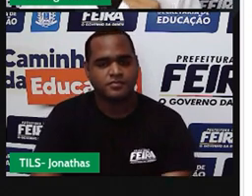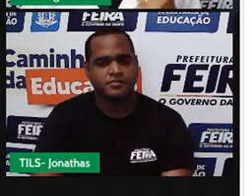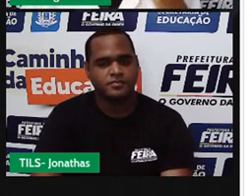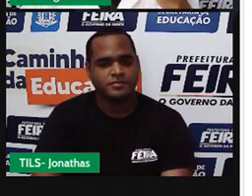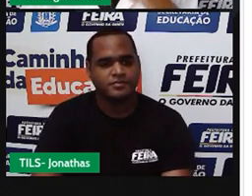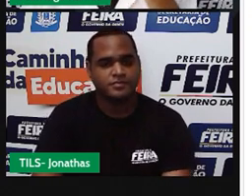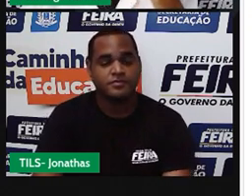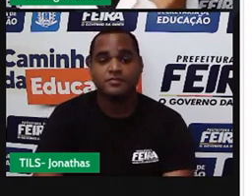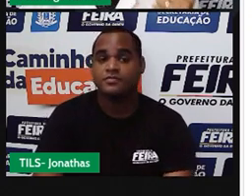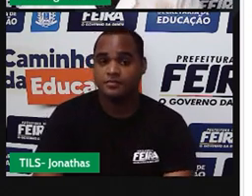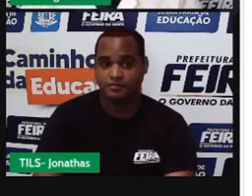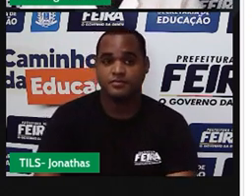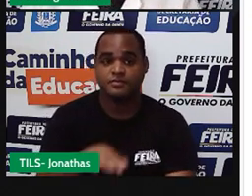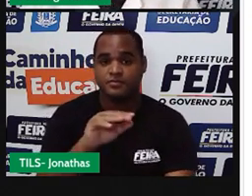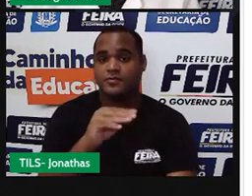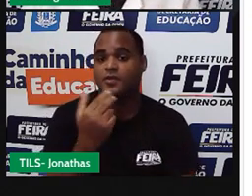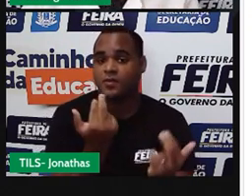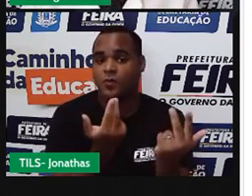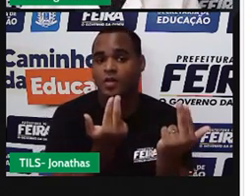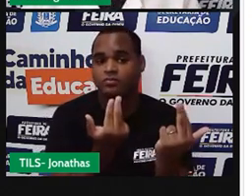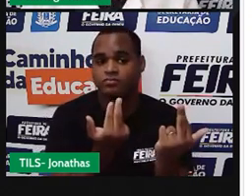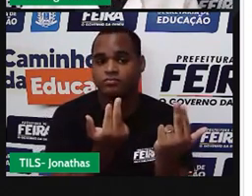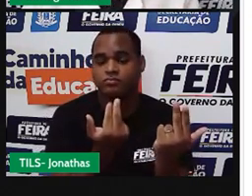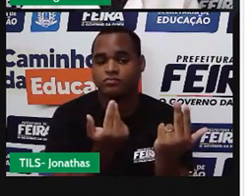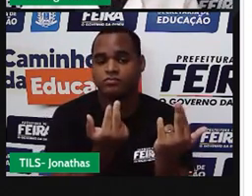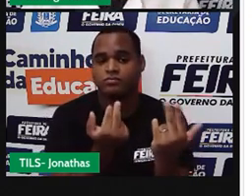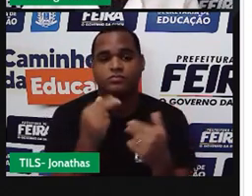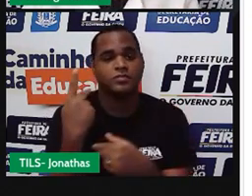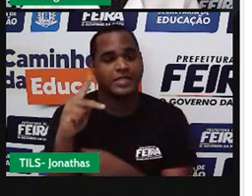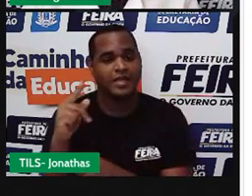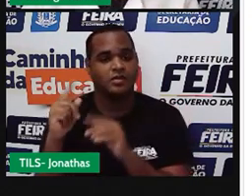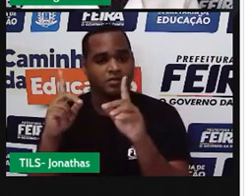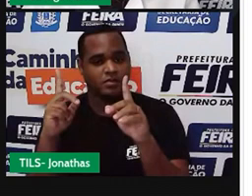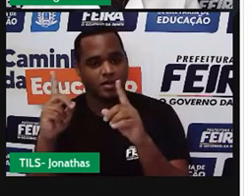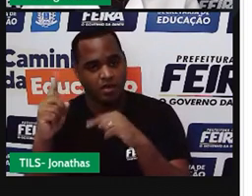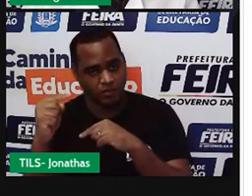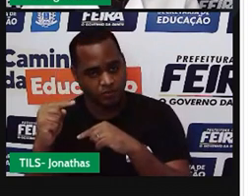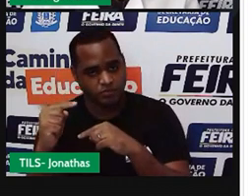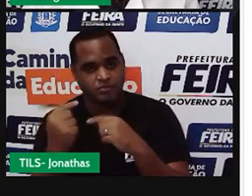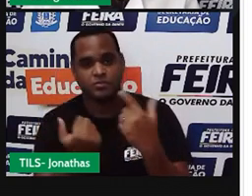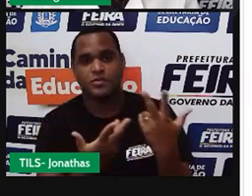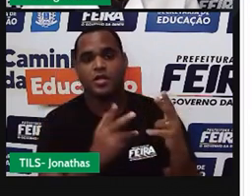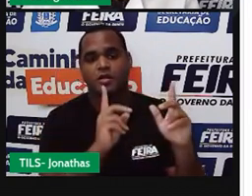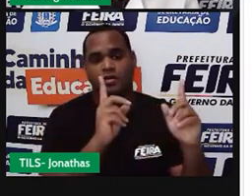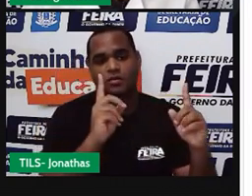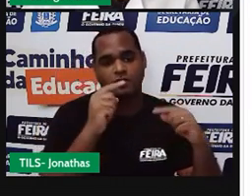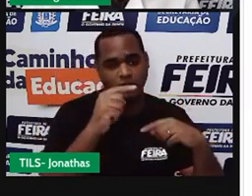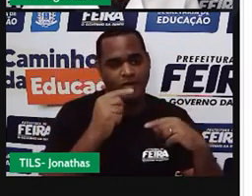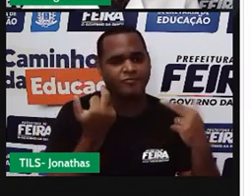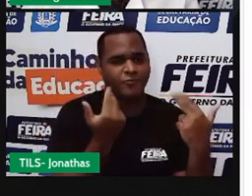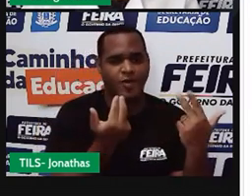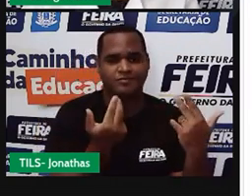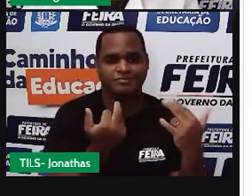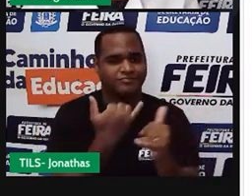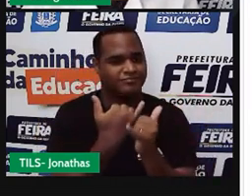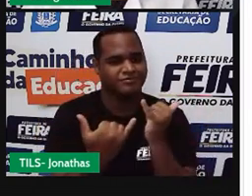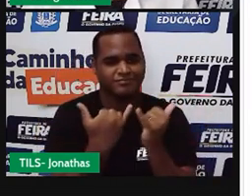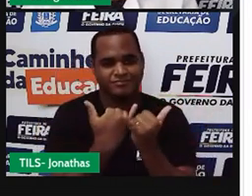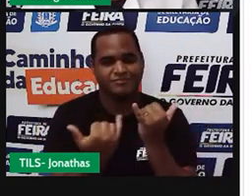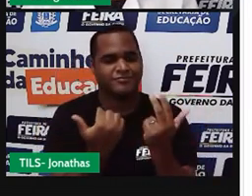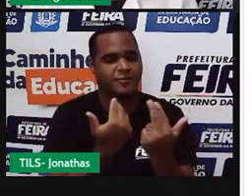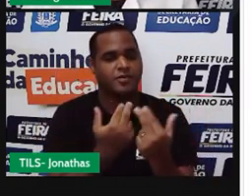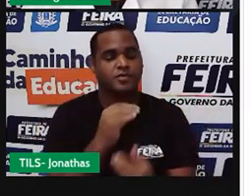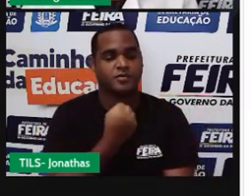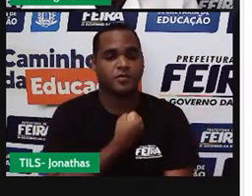e são iguais as medidas dos lados de um quadrado são iguais então o comprimento se o comprimento é